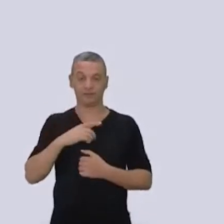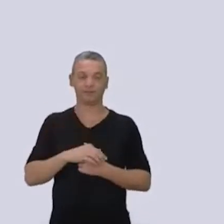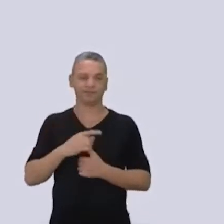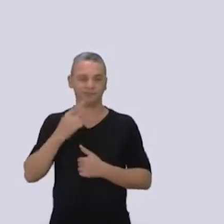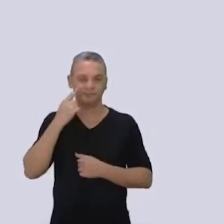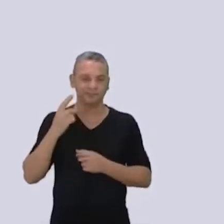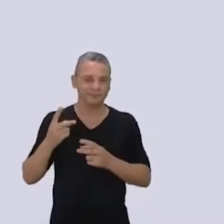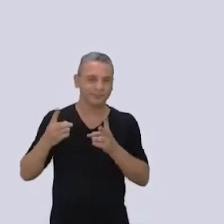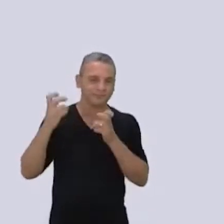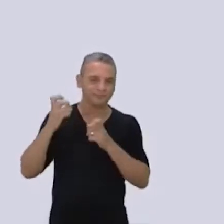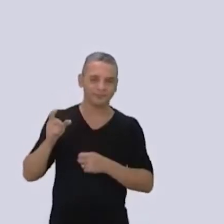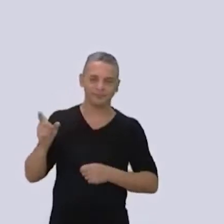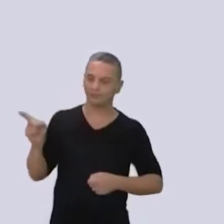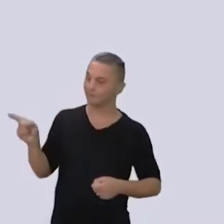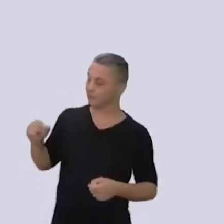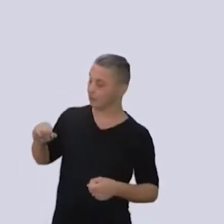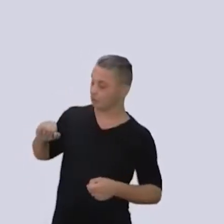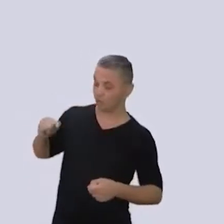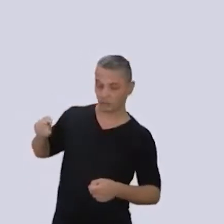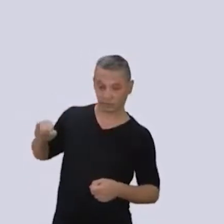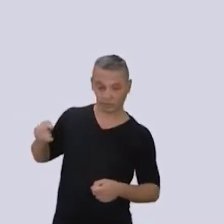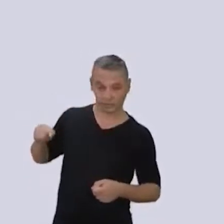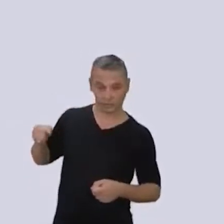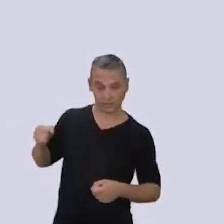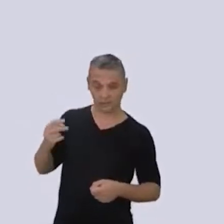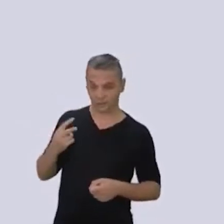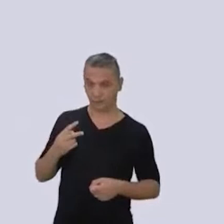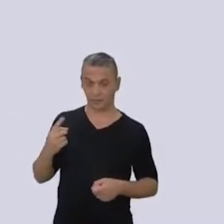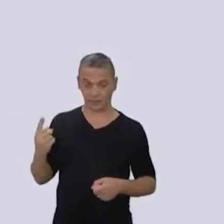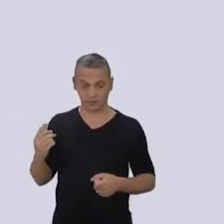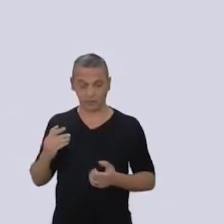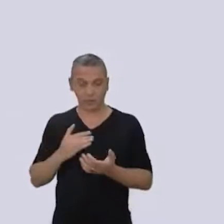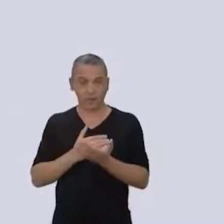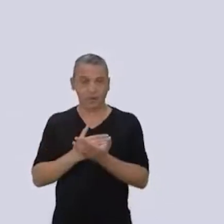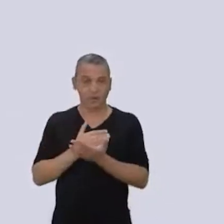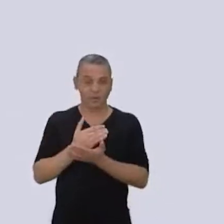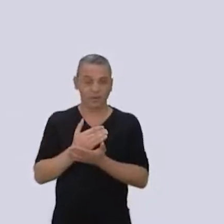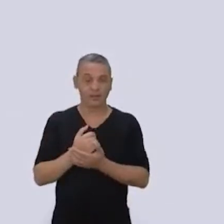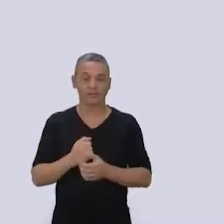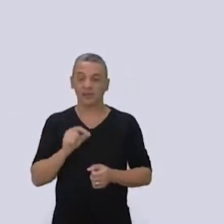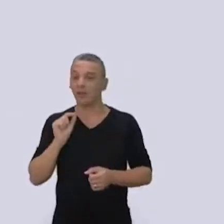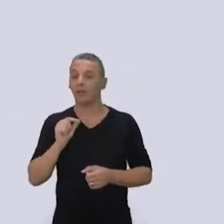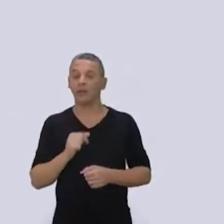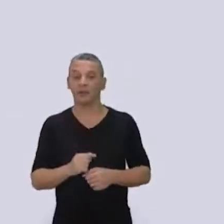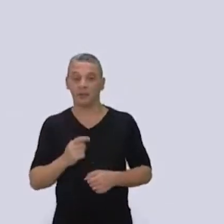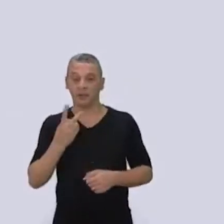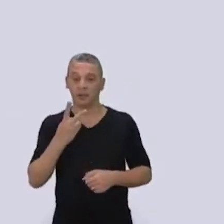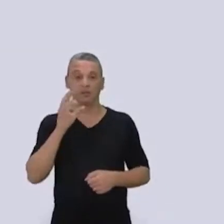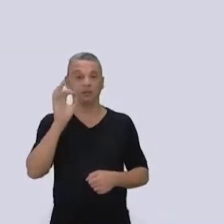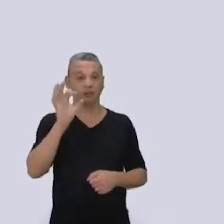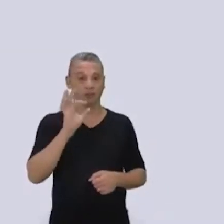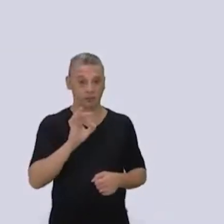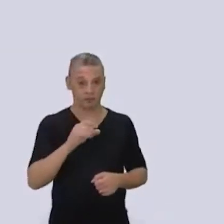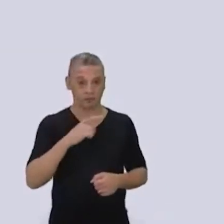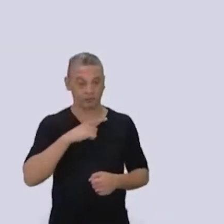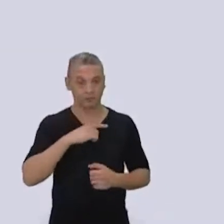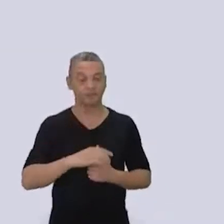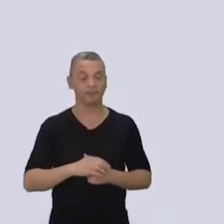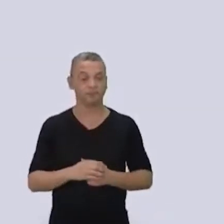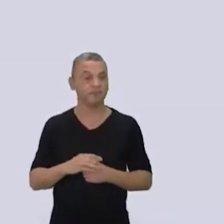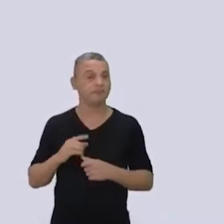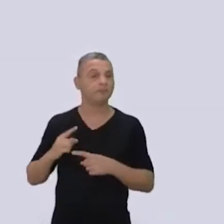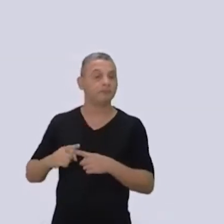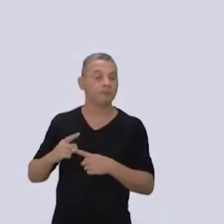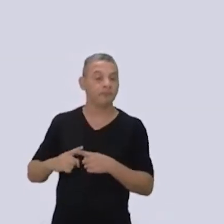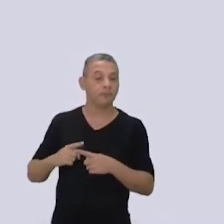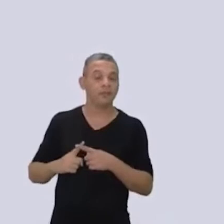Você vai perceber que lá em janeiro de 2021, nós iniciamos o ano com uma taxa de 2%. Por quê?